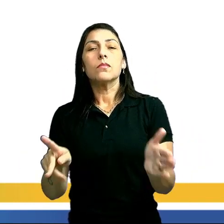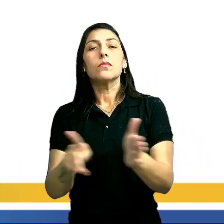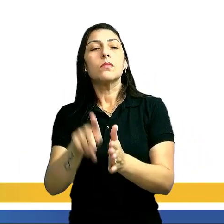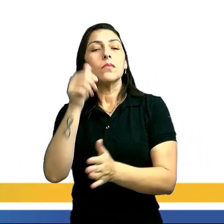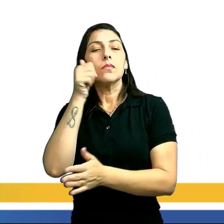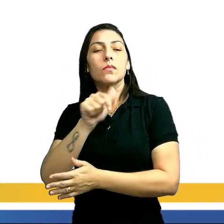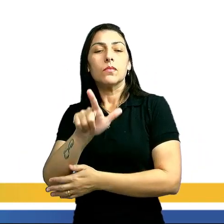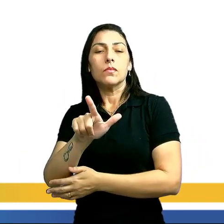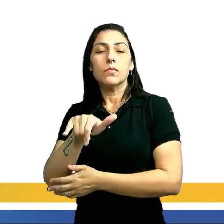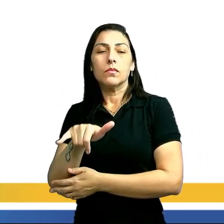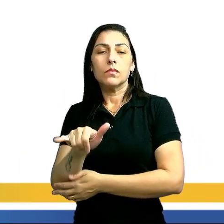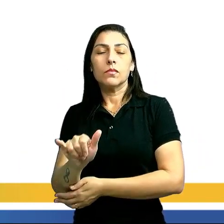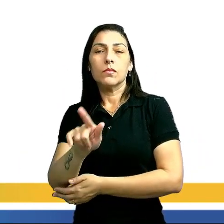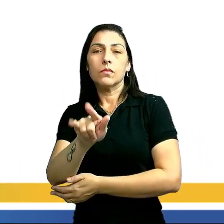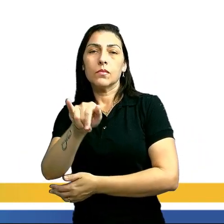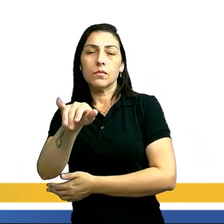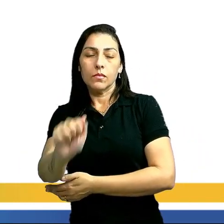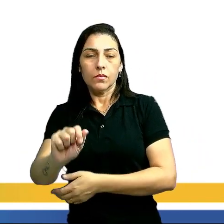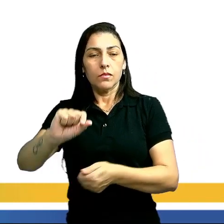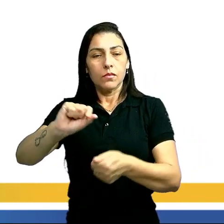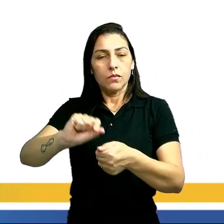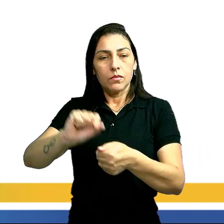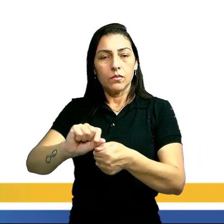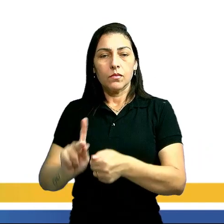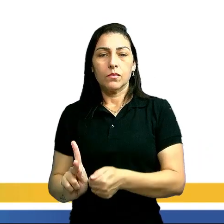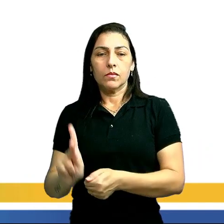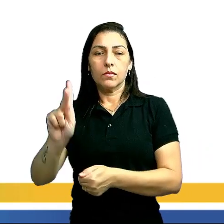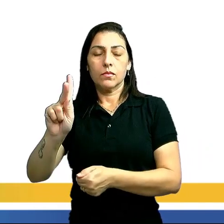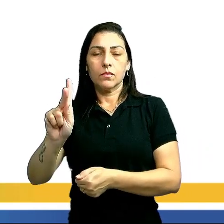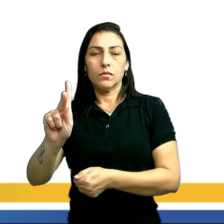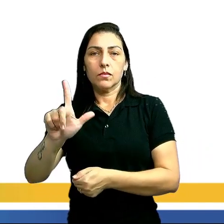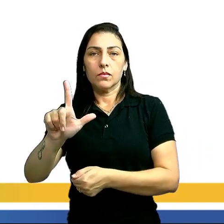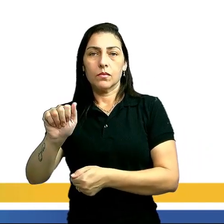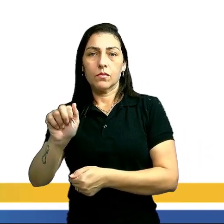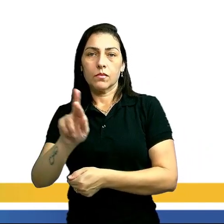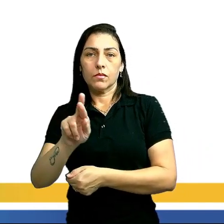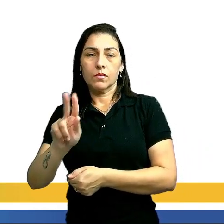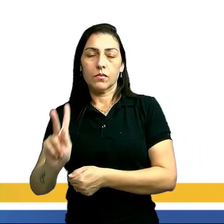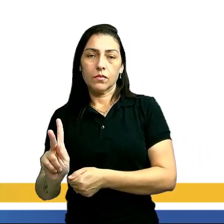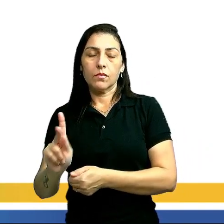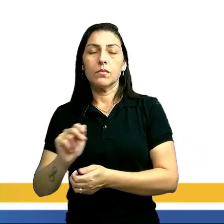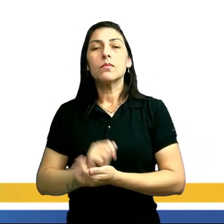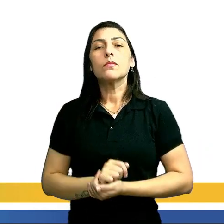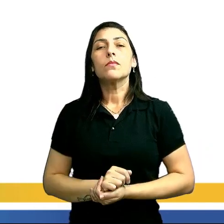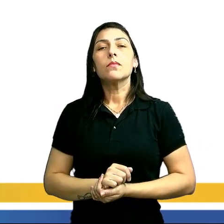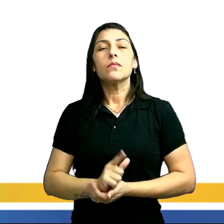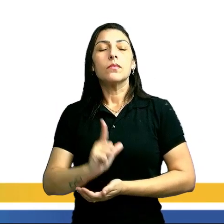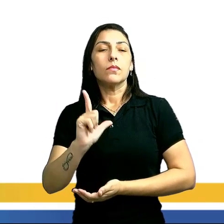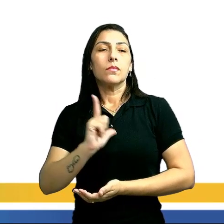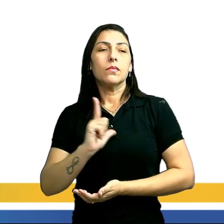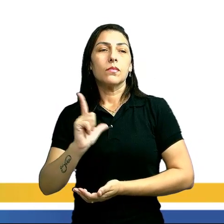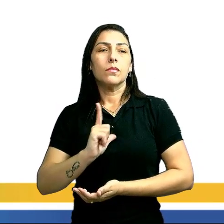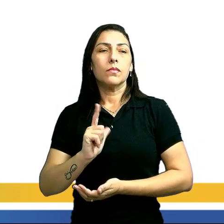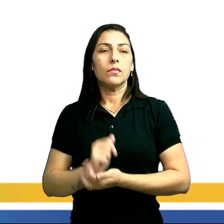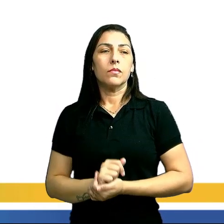1966, da escultora Lygia Clark. Então, aqui nós temos o